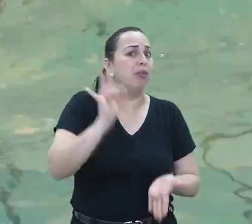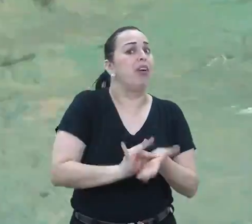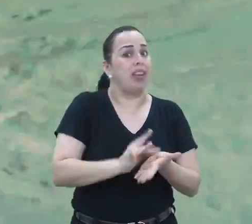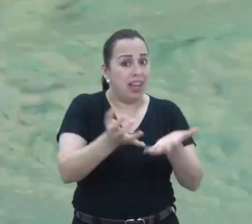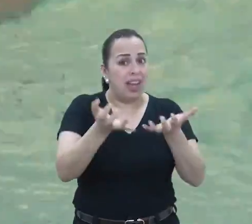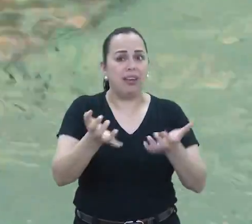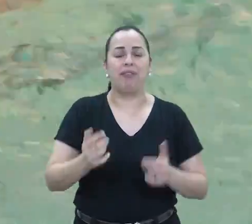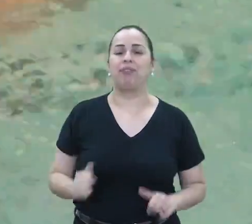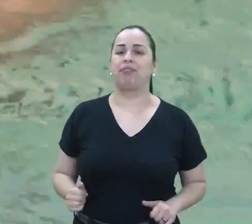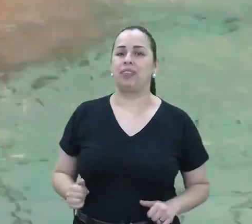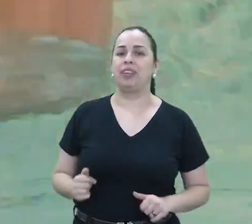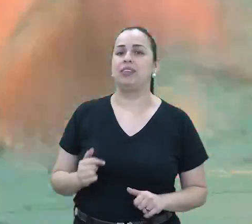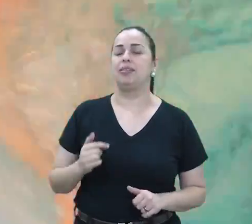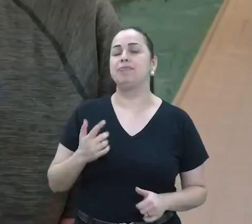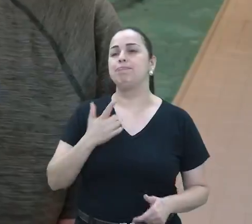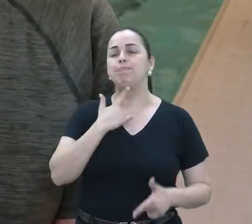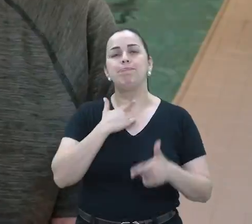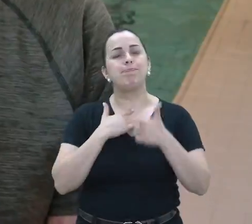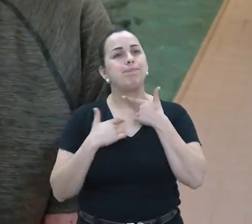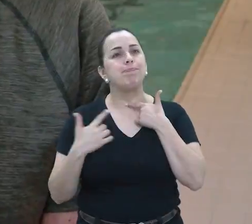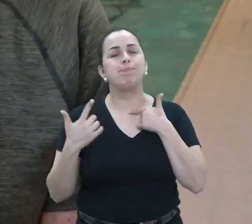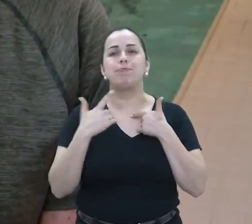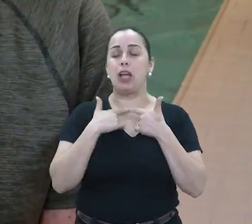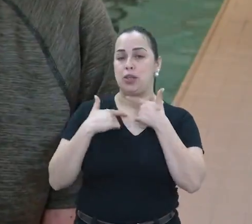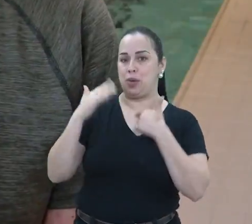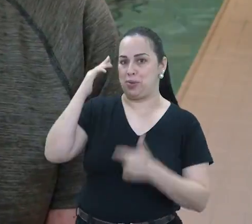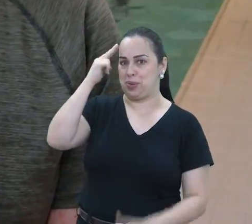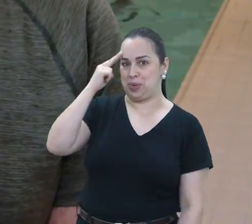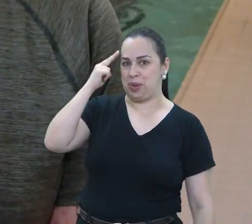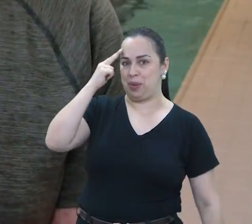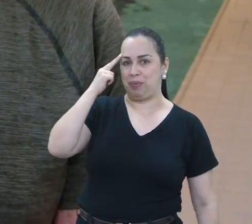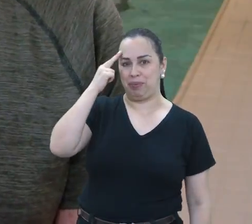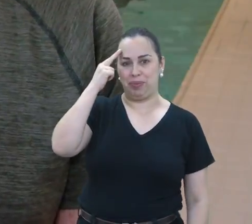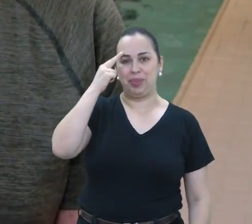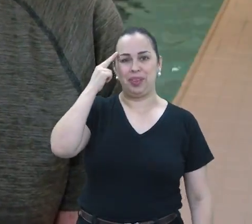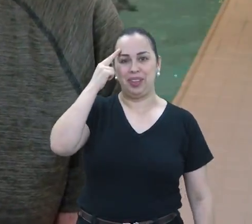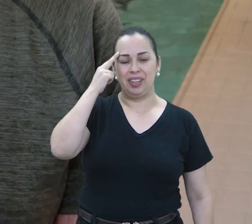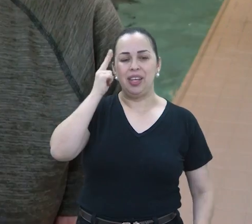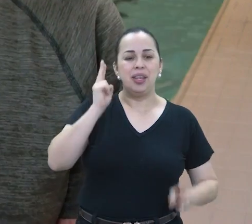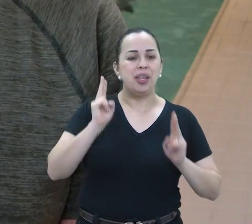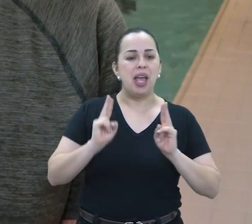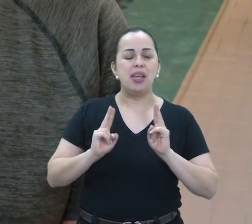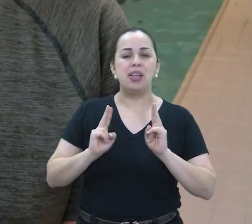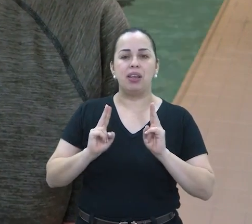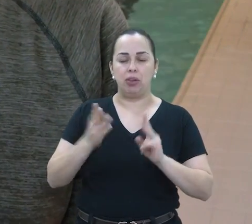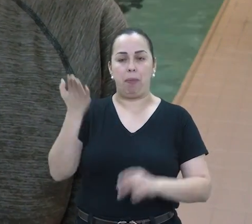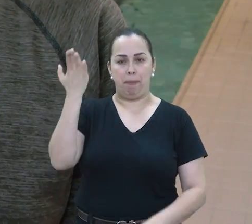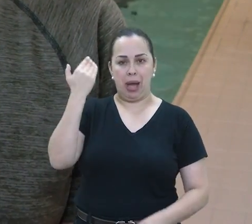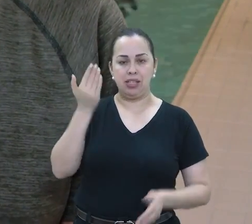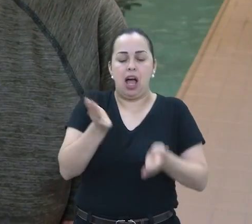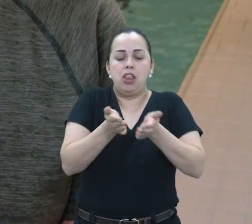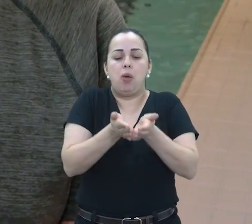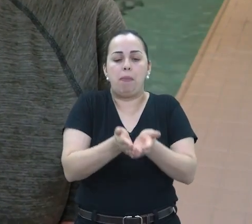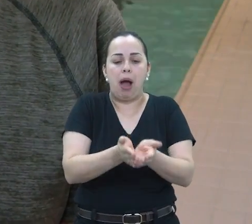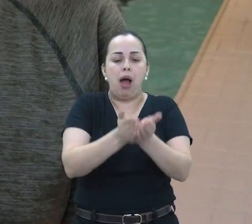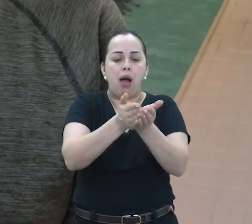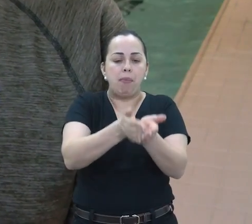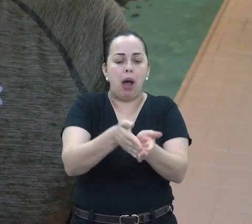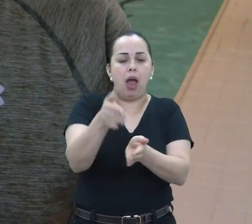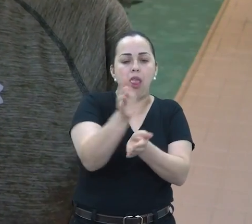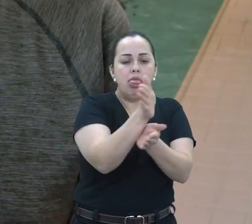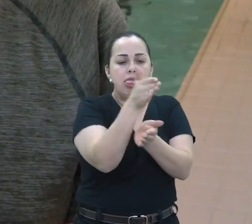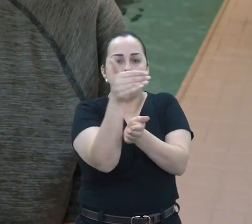pretende realizar nos próximos anos. Eu tenho um sonho, assim, sabe, eu vejo, porque eu velejei,